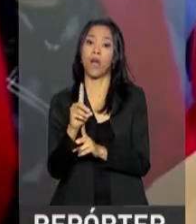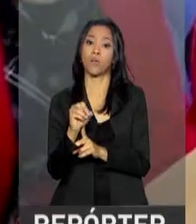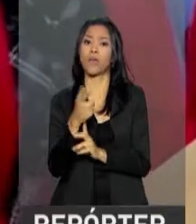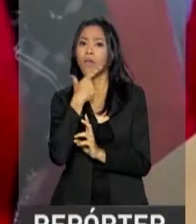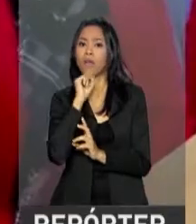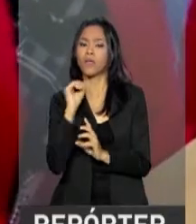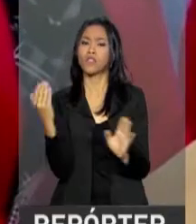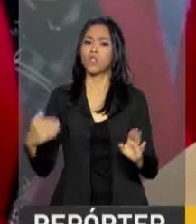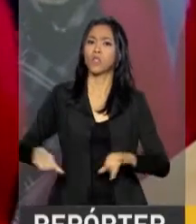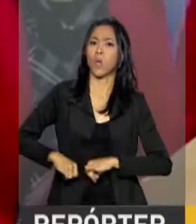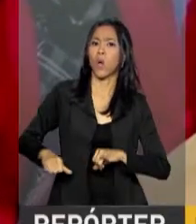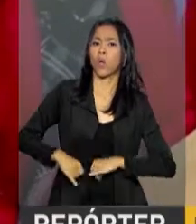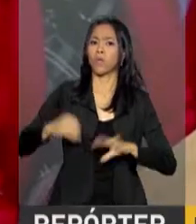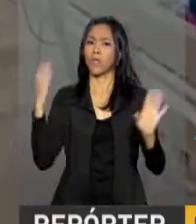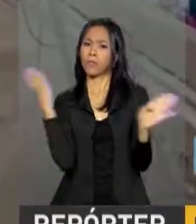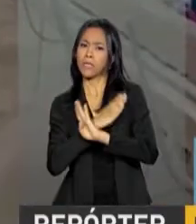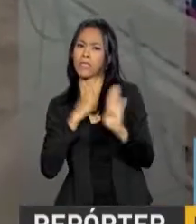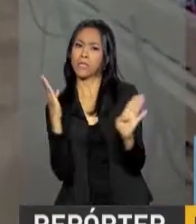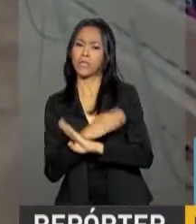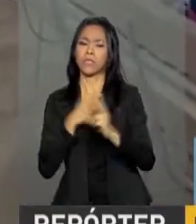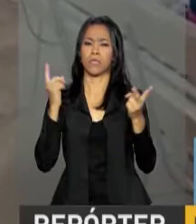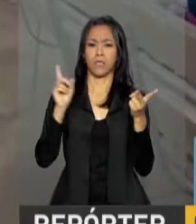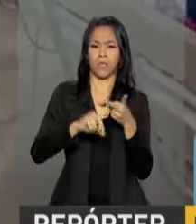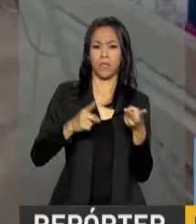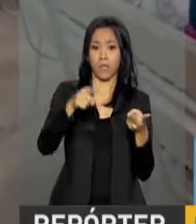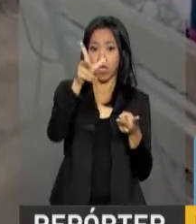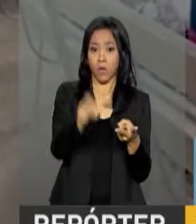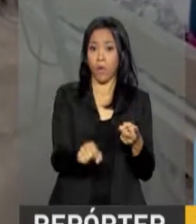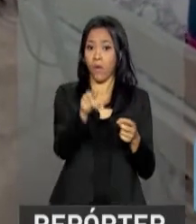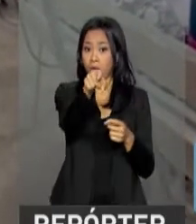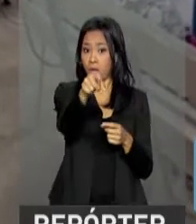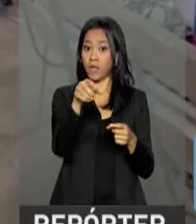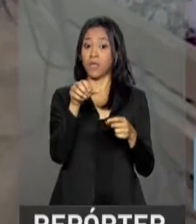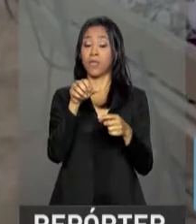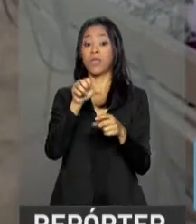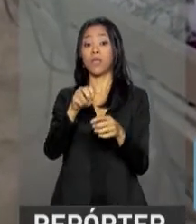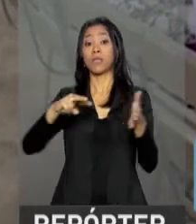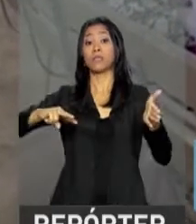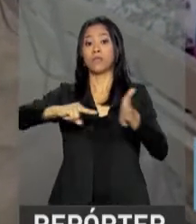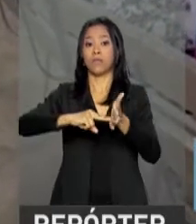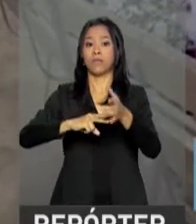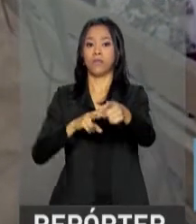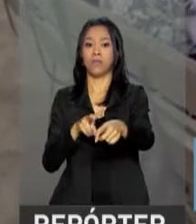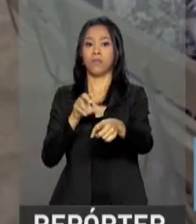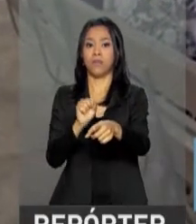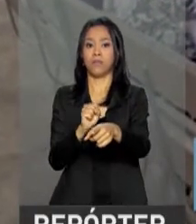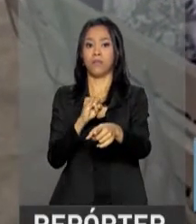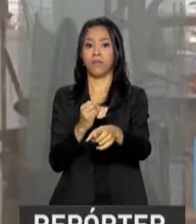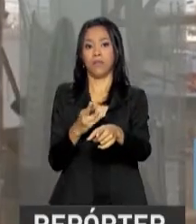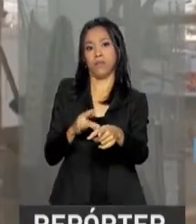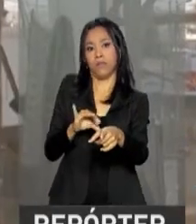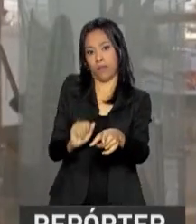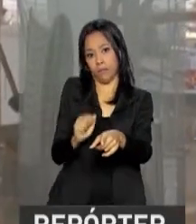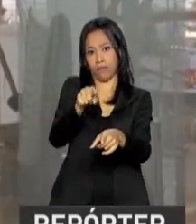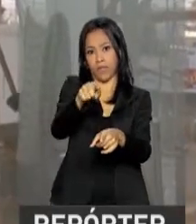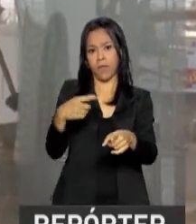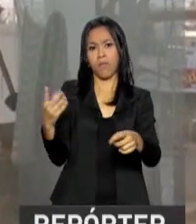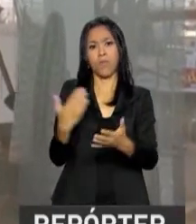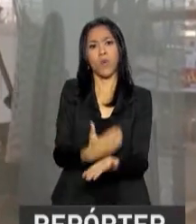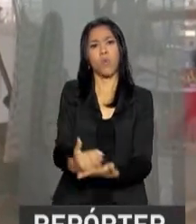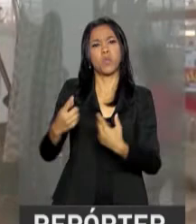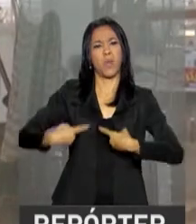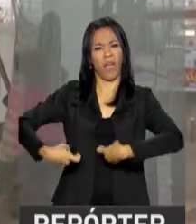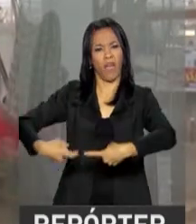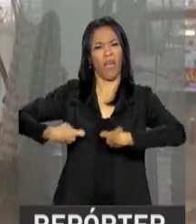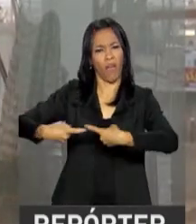como sirius por exemplo mais de cinco milhões deles deixaram o país de origem por causa da guerra e se espalharam por